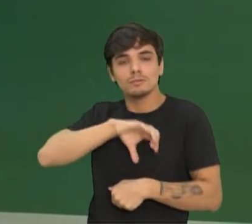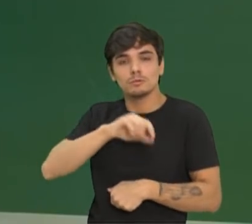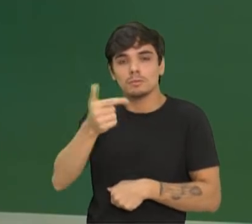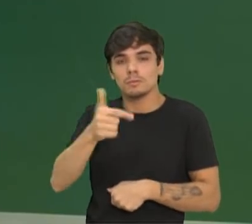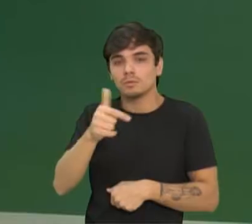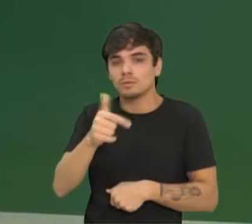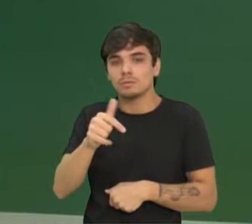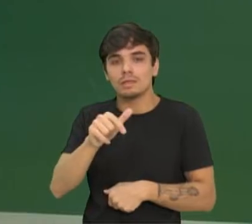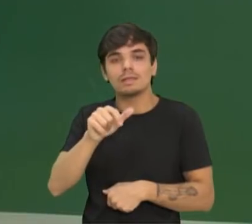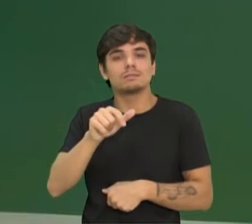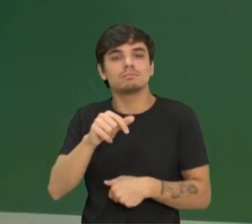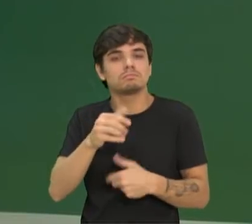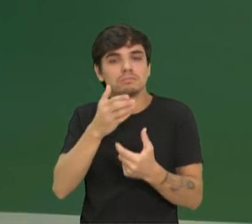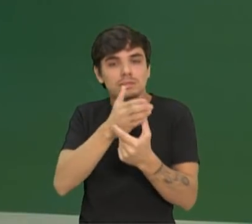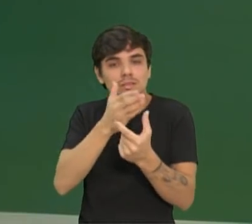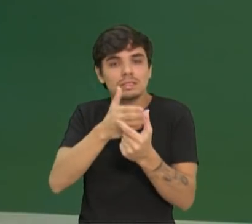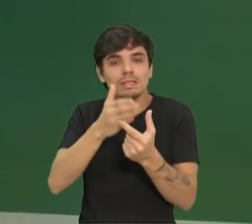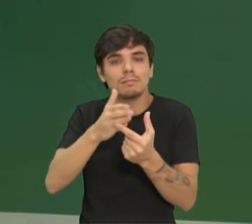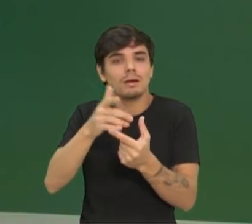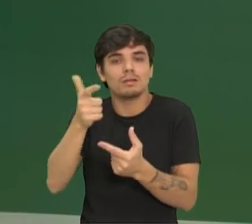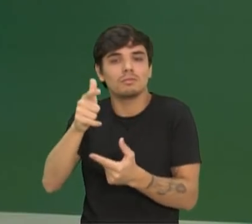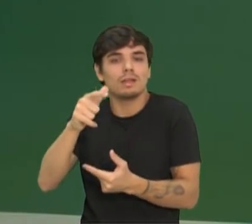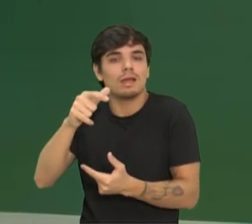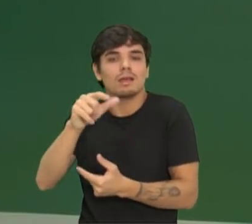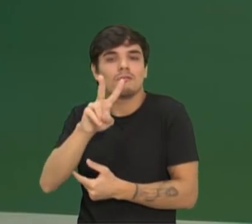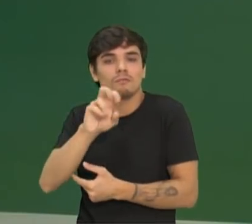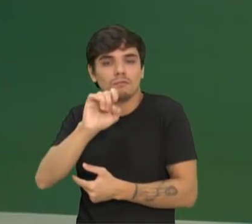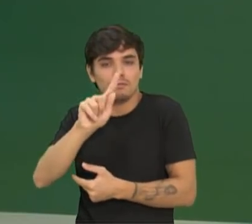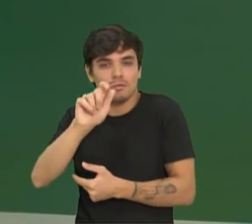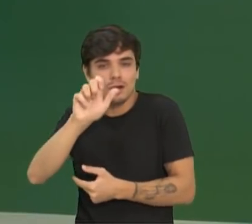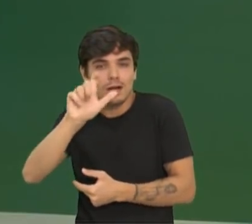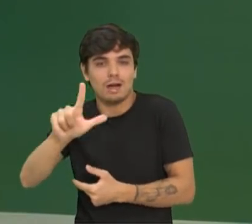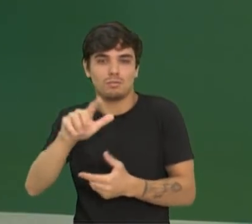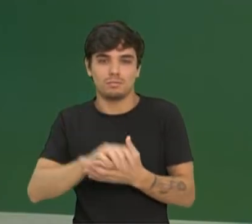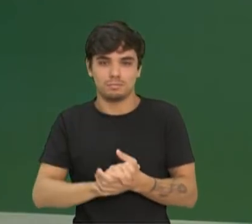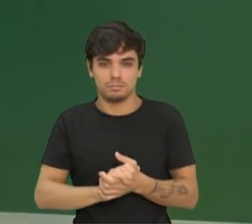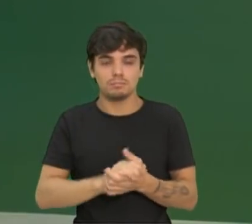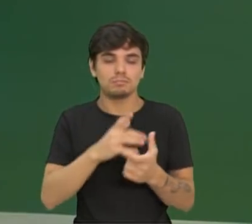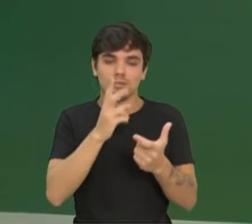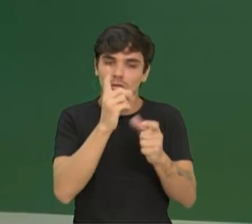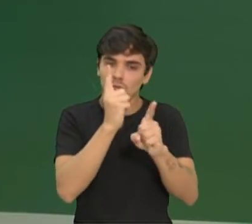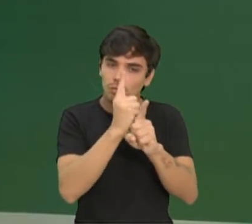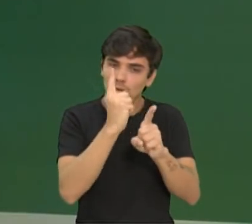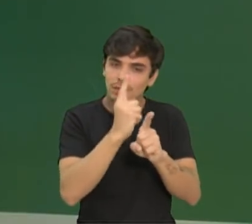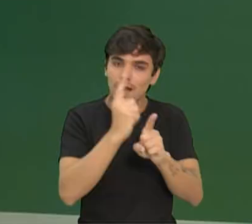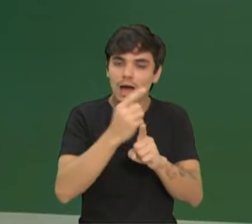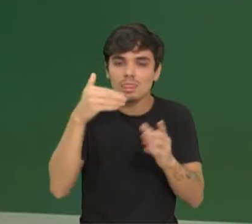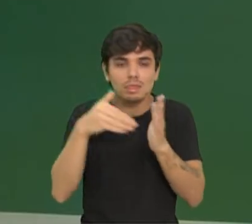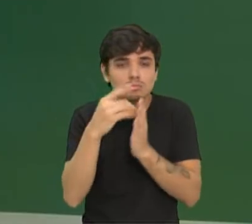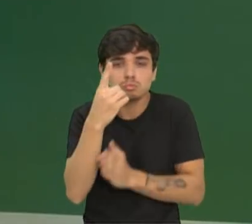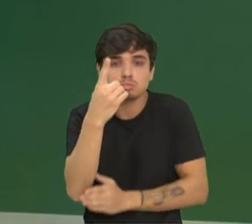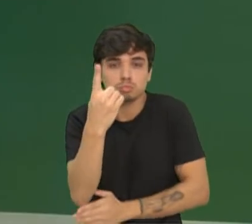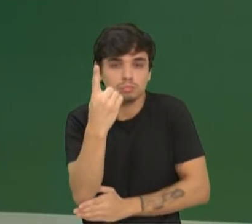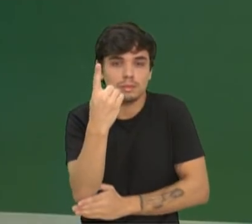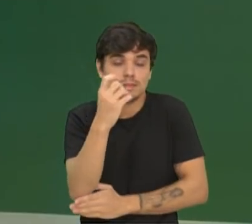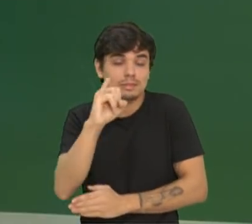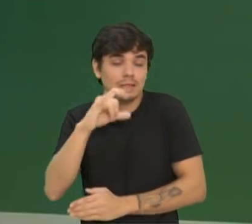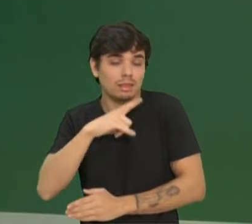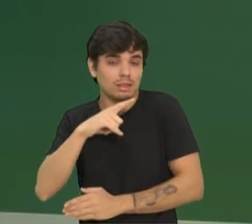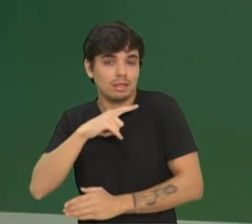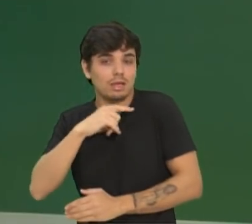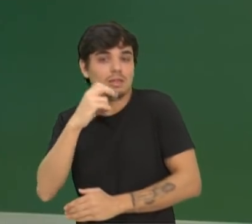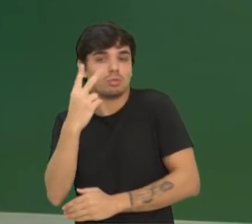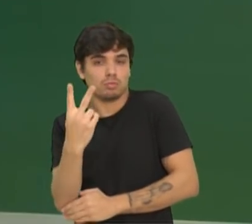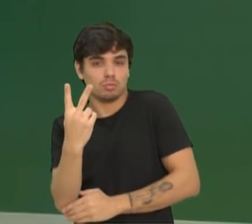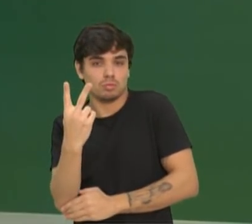sem vogais. Nós vamos encontrar pelo menos uma vogal em cada sílaba. Se houver mais uma, provavelmente